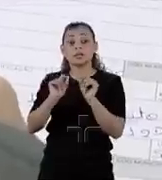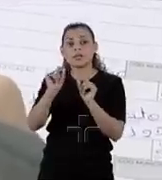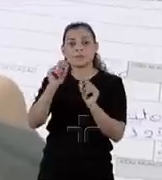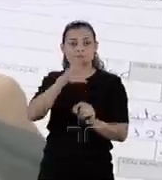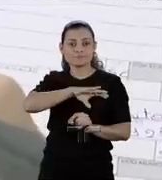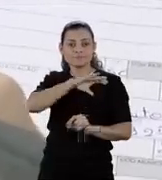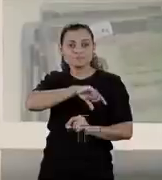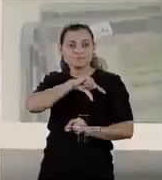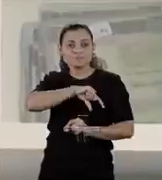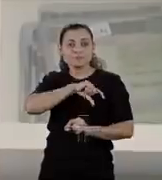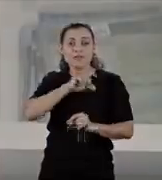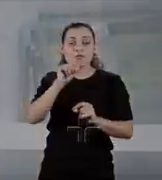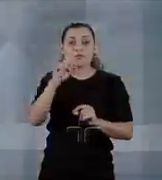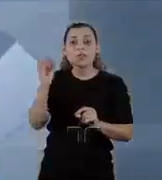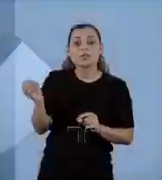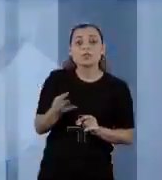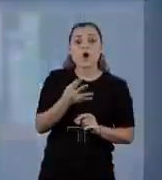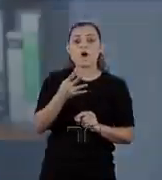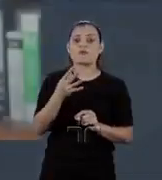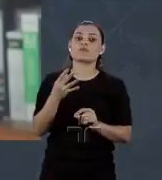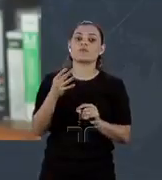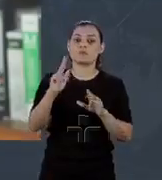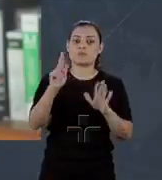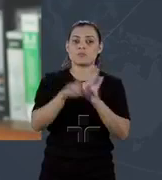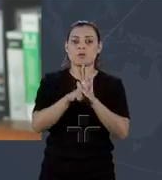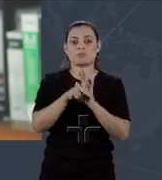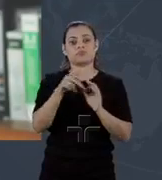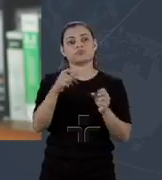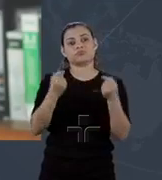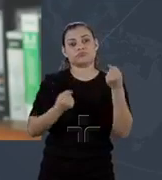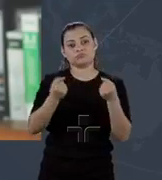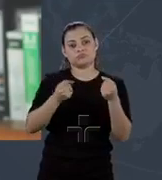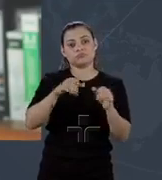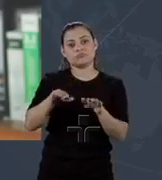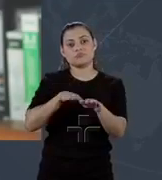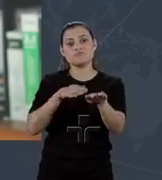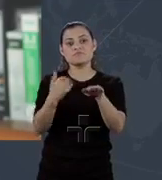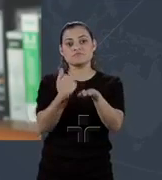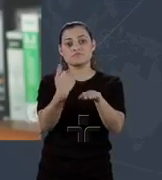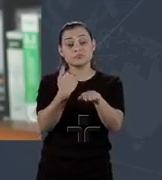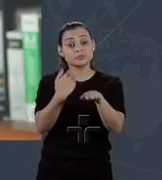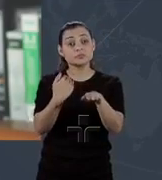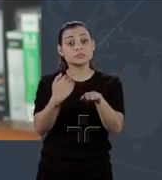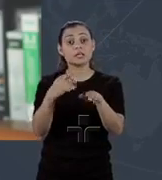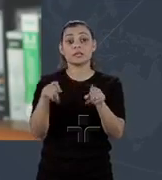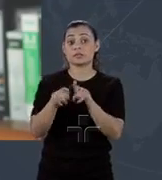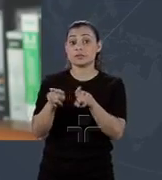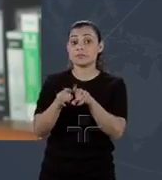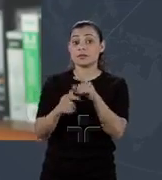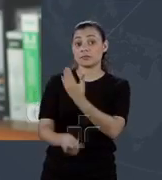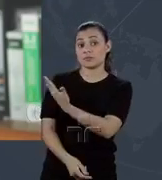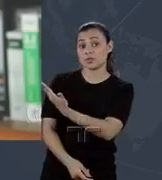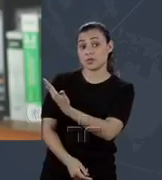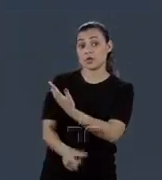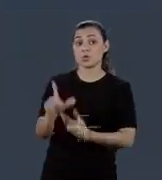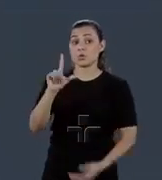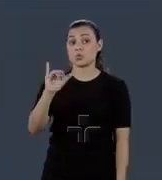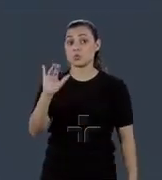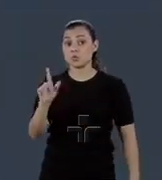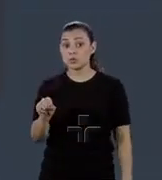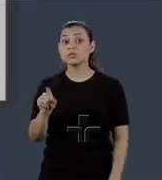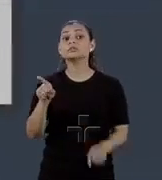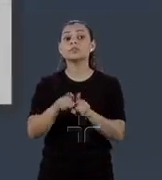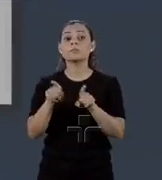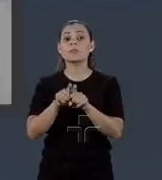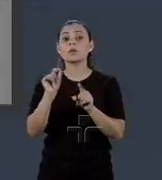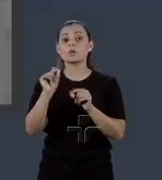condutores sobre as legislações de trânsito. O juiz Joseli Luiz Silva, de Goiânia, negou 3 pedidos de medidas protetivas a